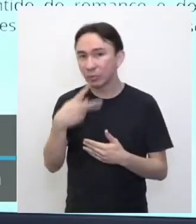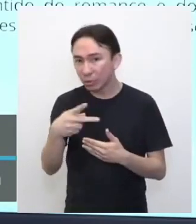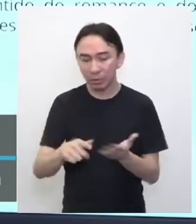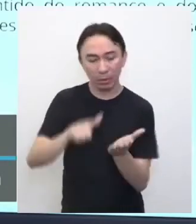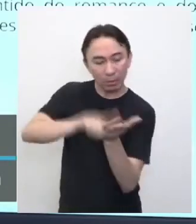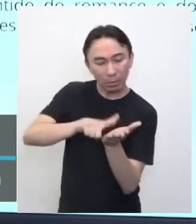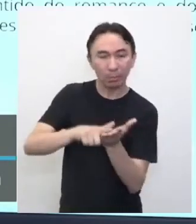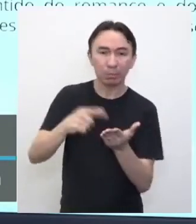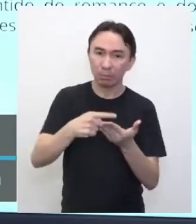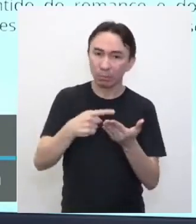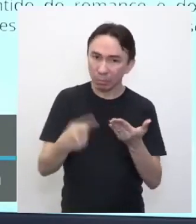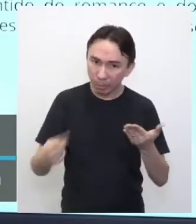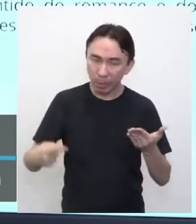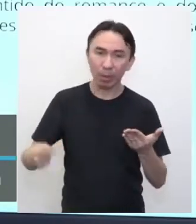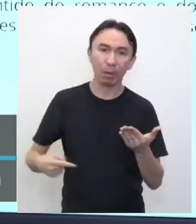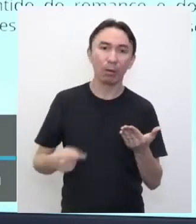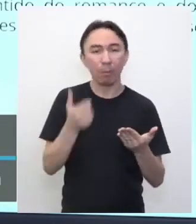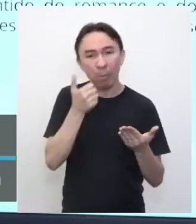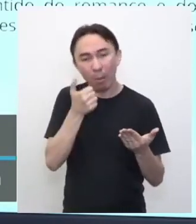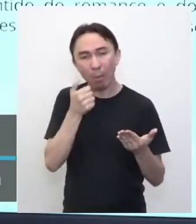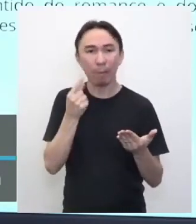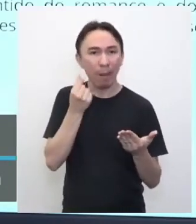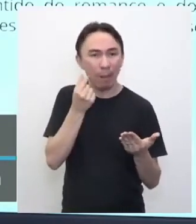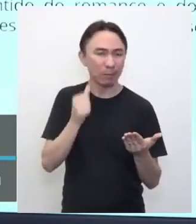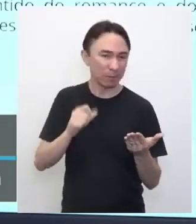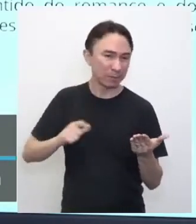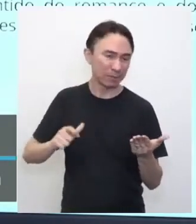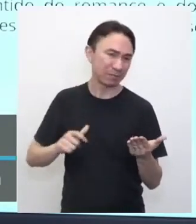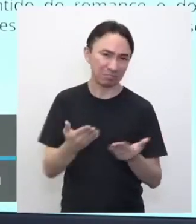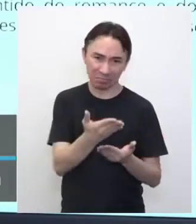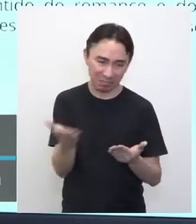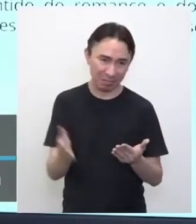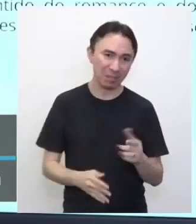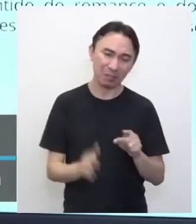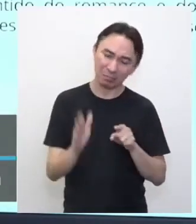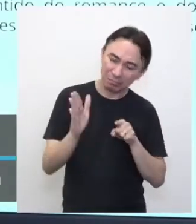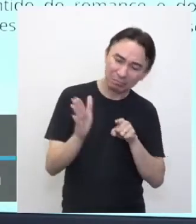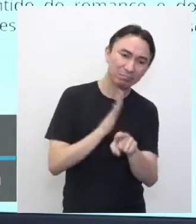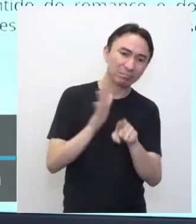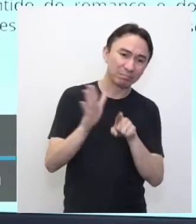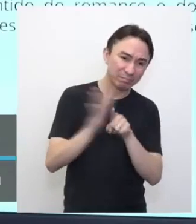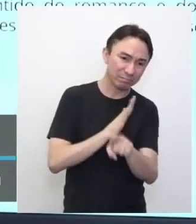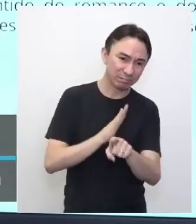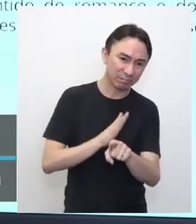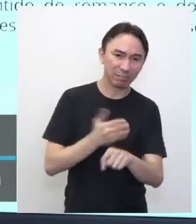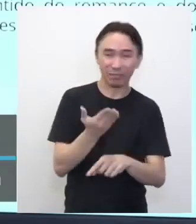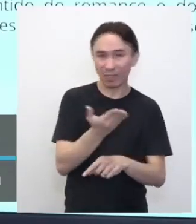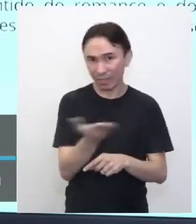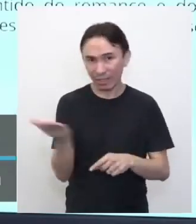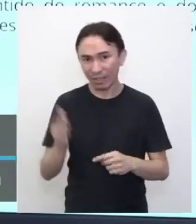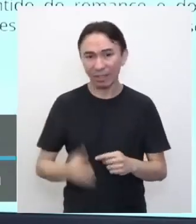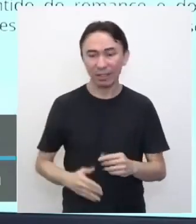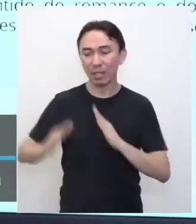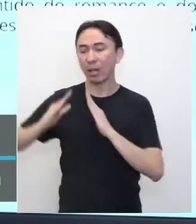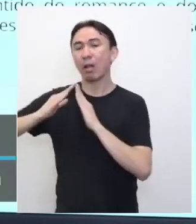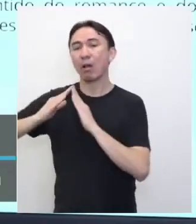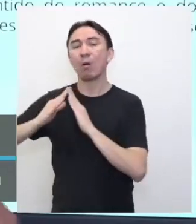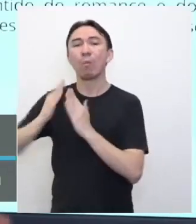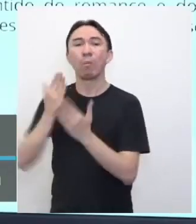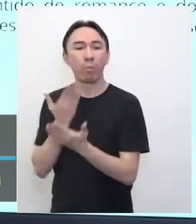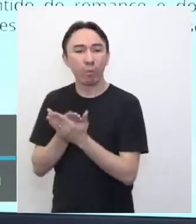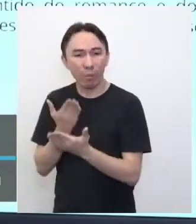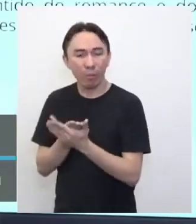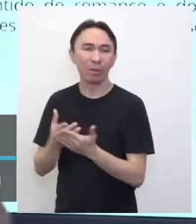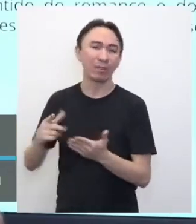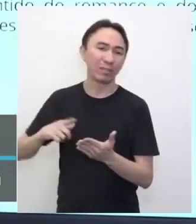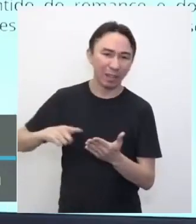organizadinho. E quando a gente coloca umas perguntas para você responder aqui, não é o tempo da escola, né? Porque na escola a gente faz um questionário,